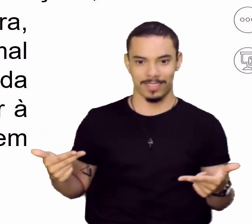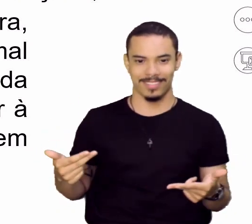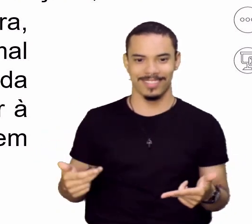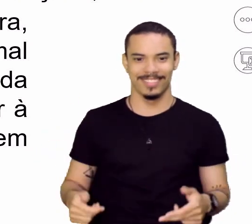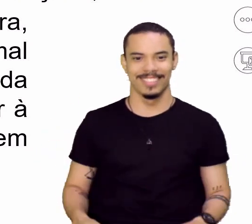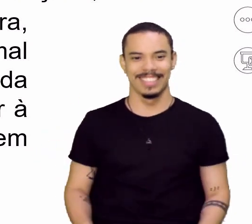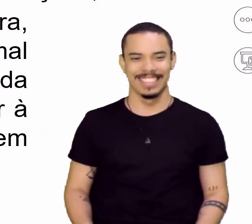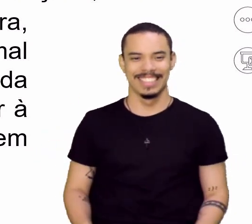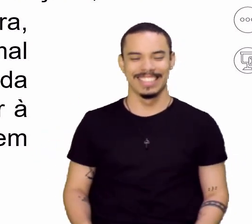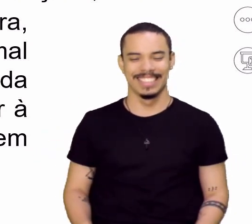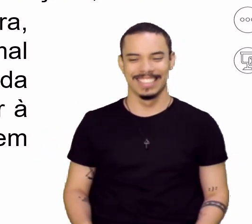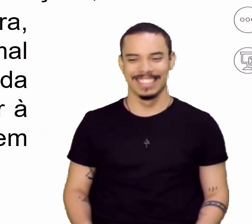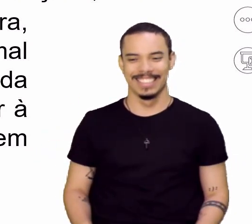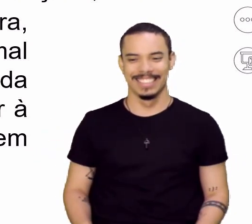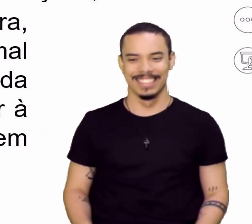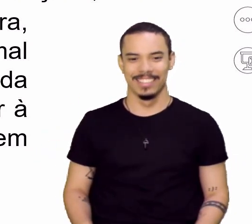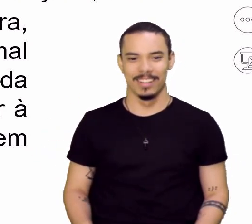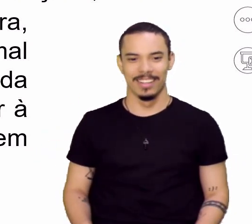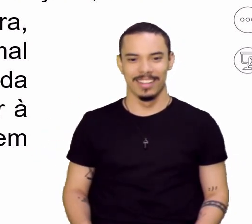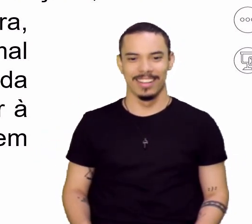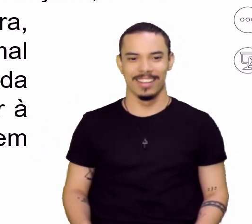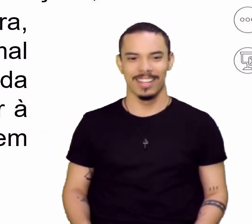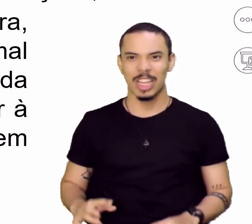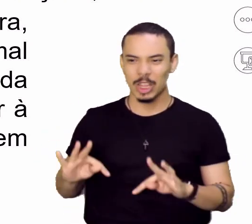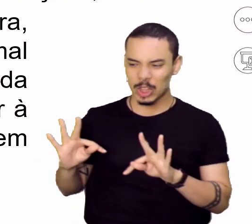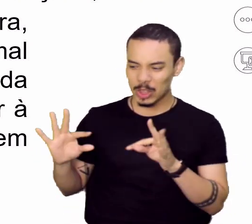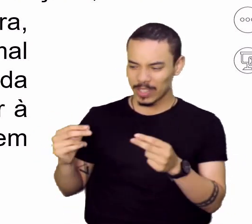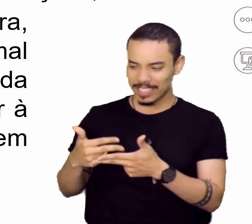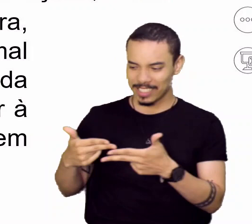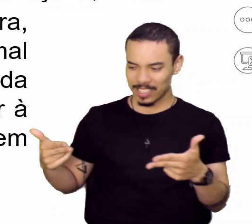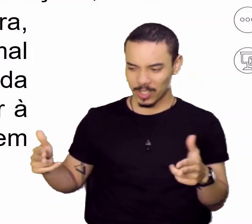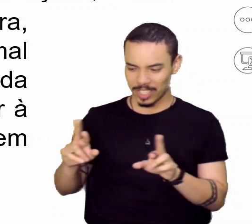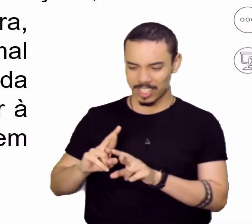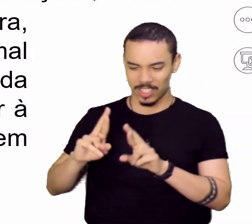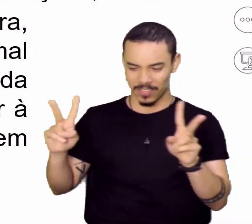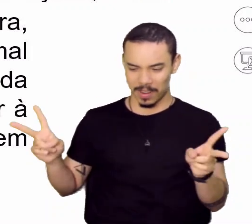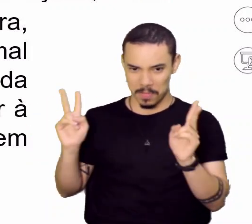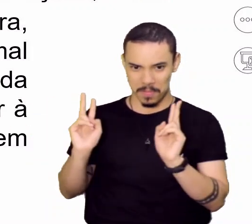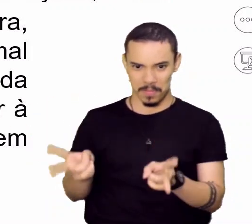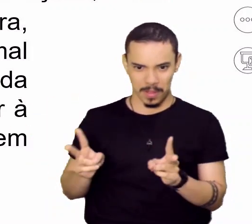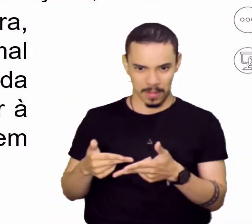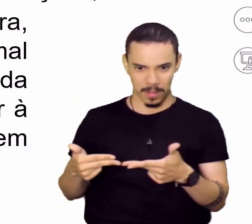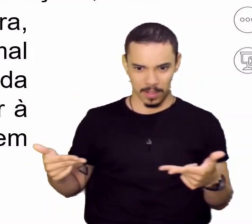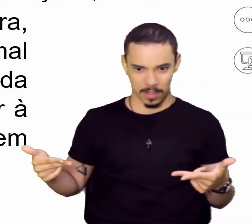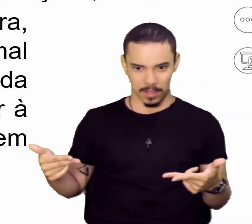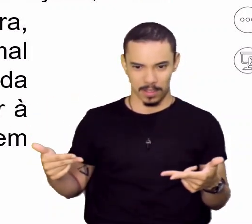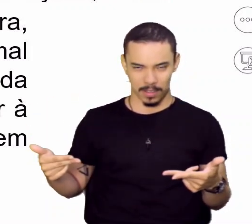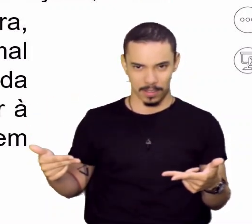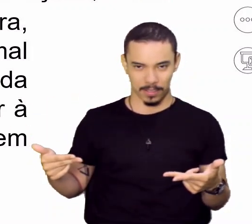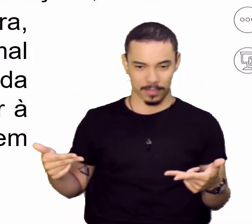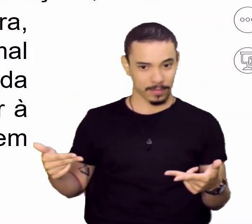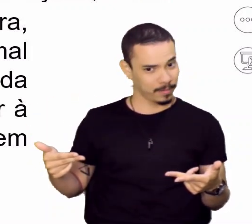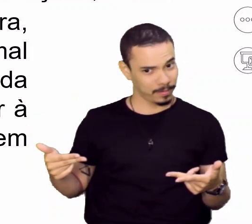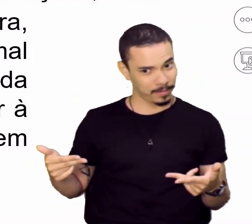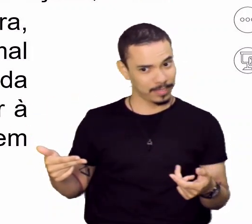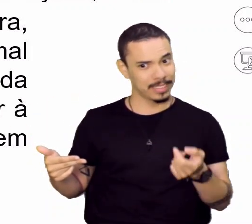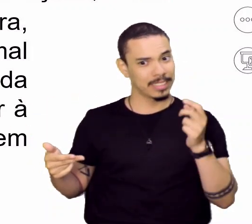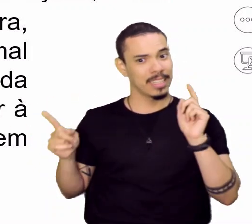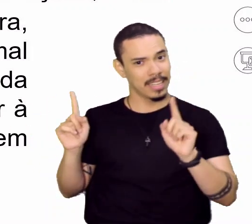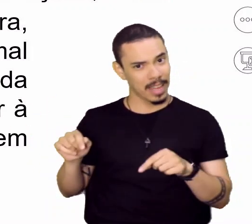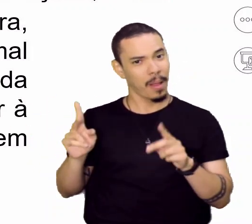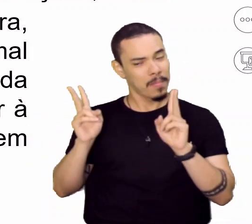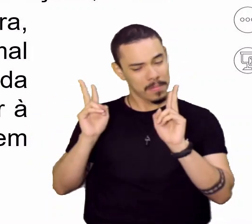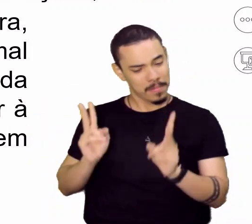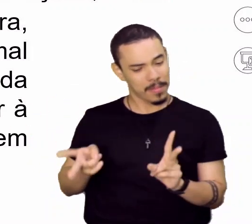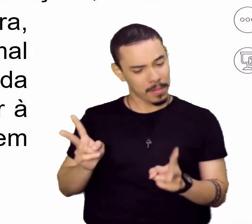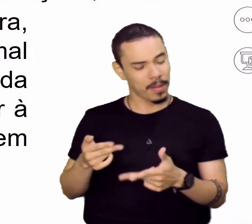que confusão. Todas as coisas são uma diferenciação da mesma coisa. E são a mesma coisa?